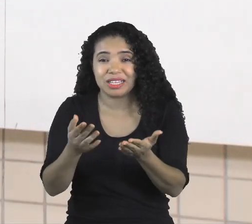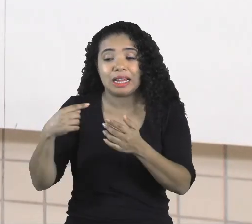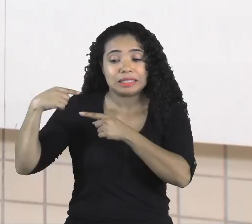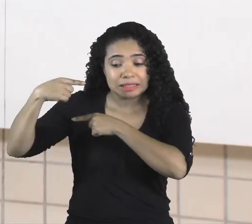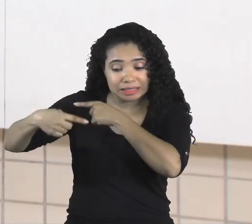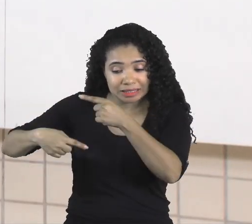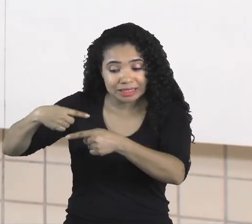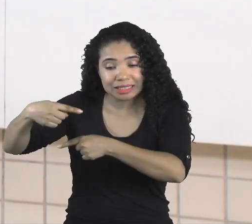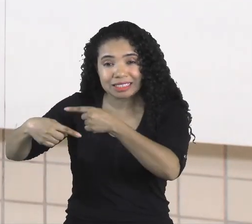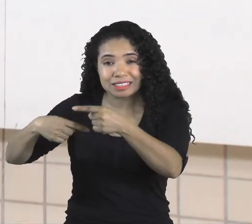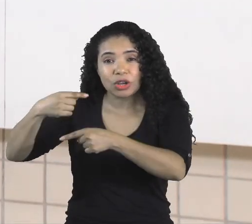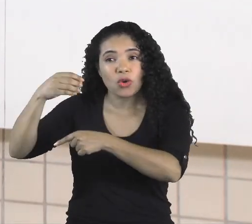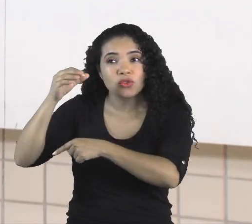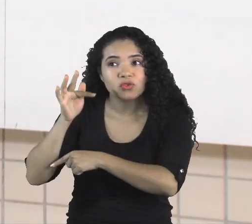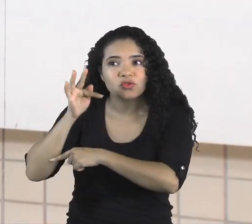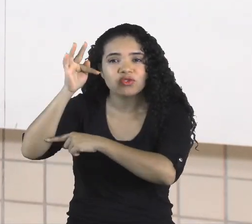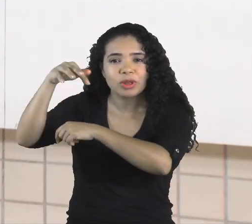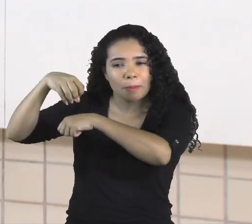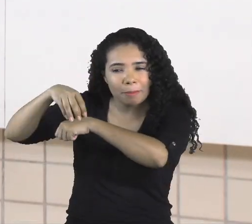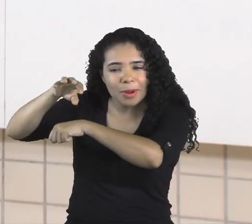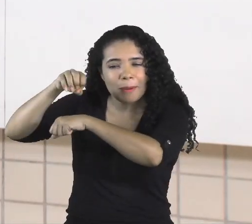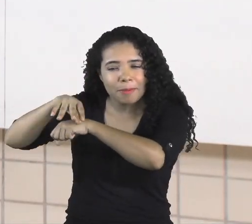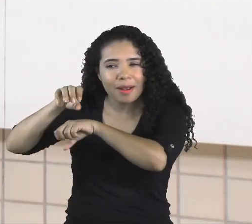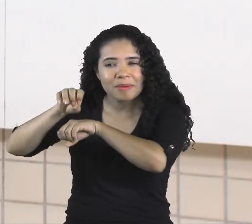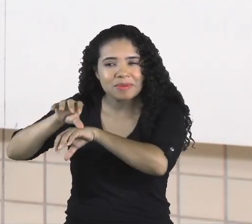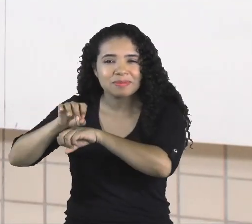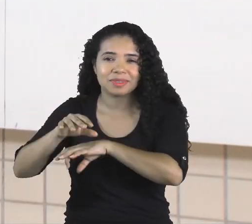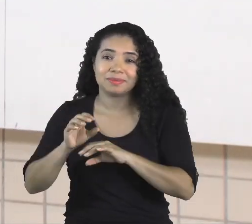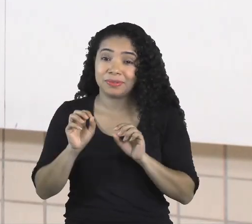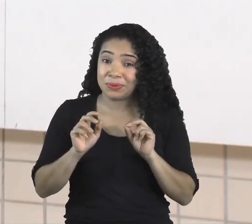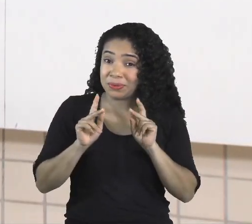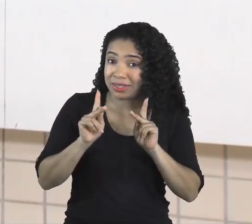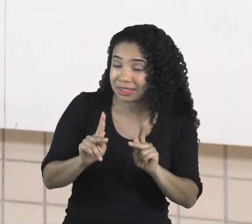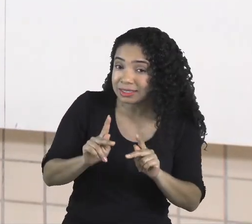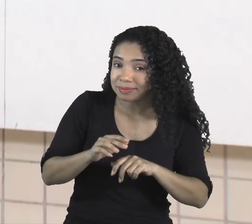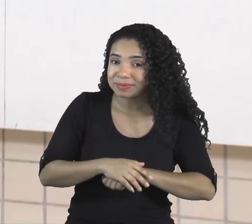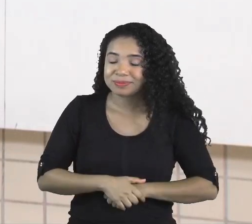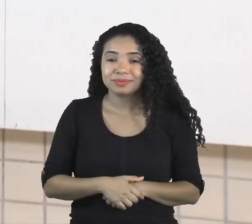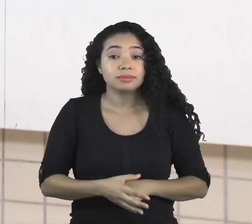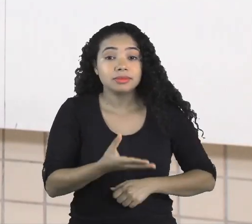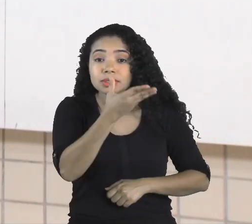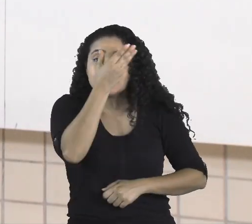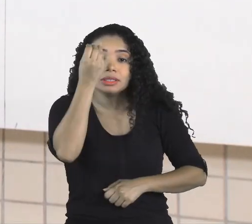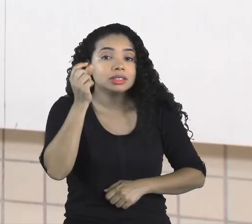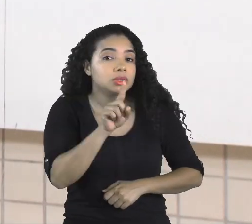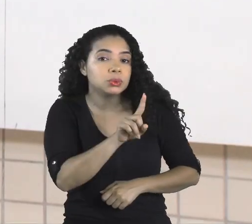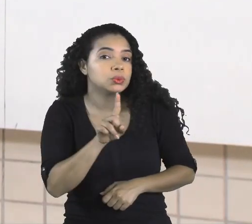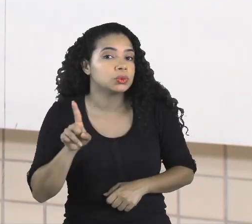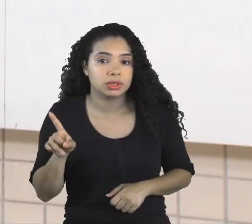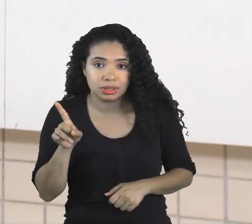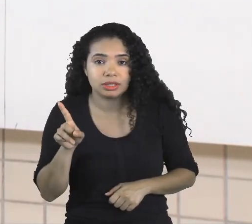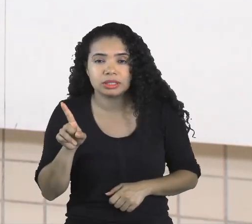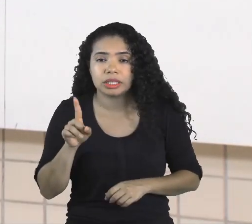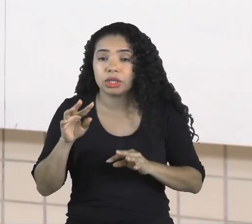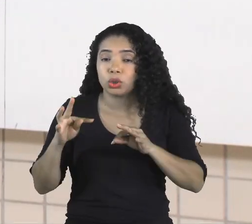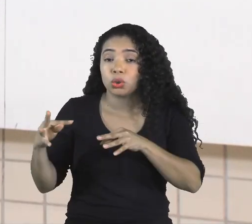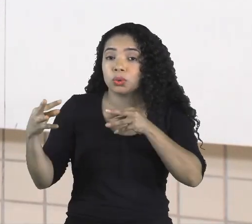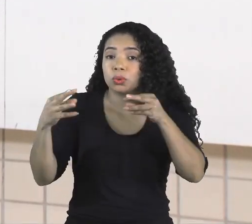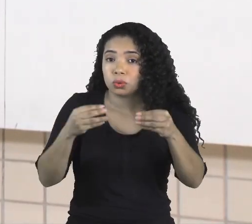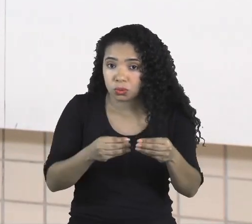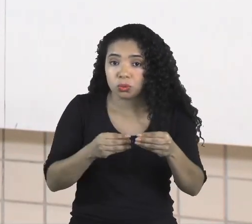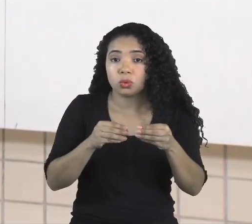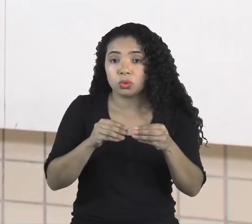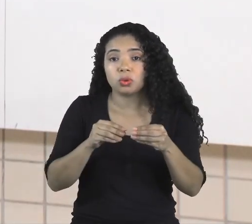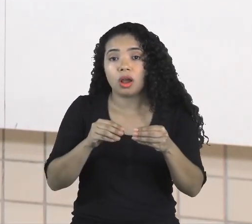gerações futuras, ok? Então é isso, não podemos esquecer de que tudo isso